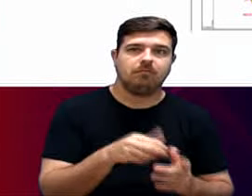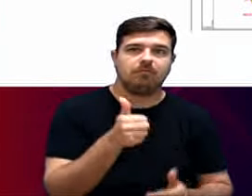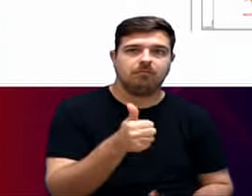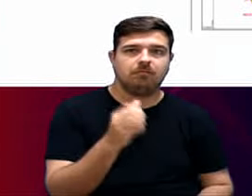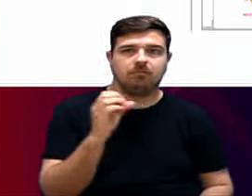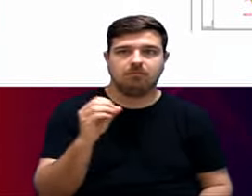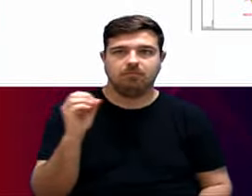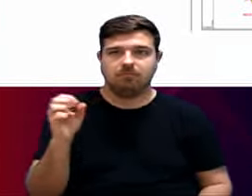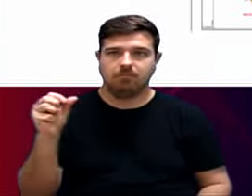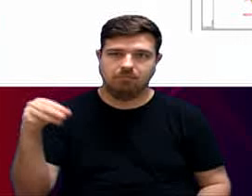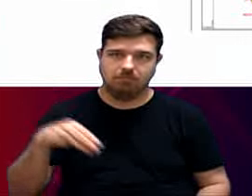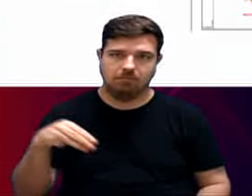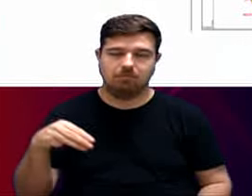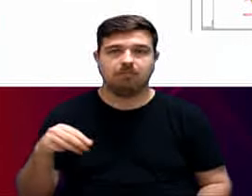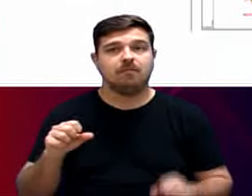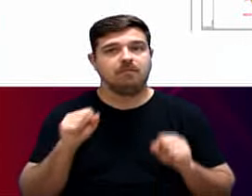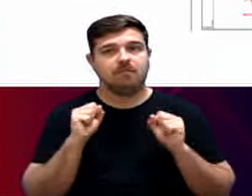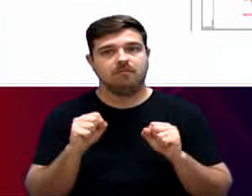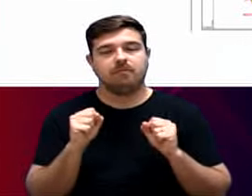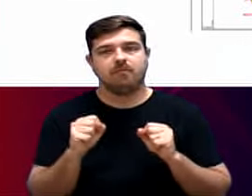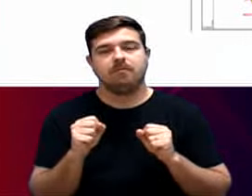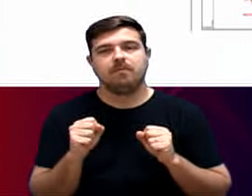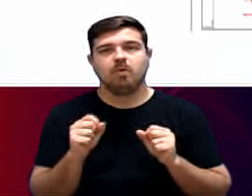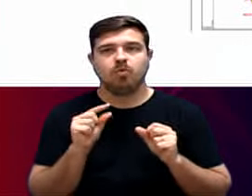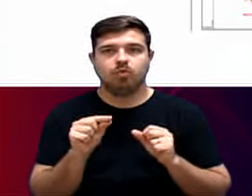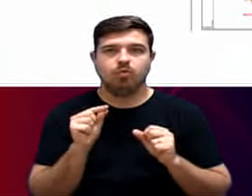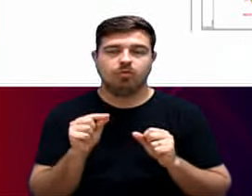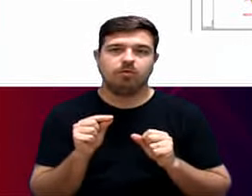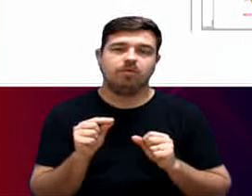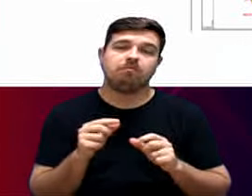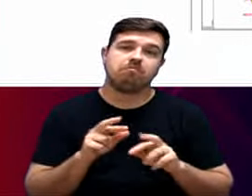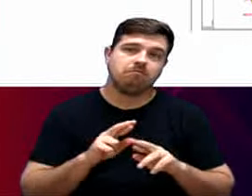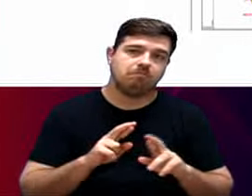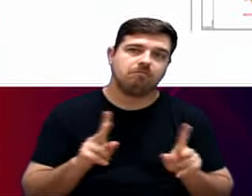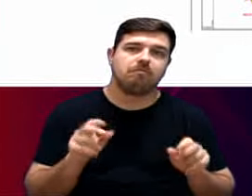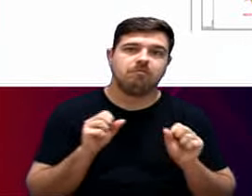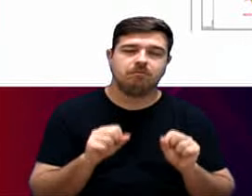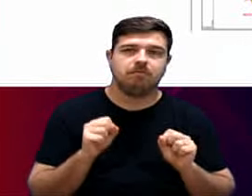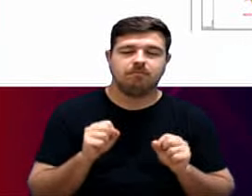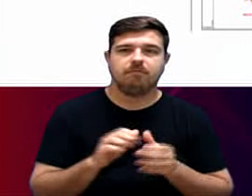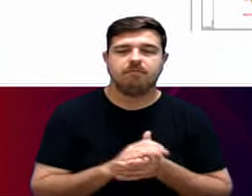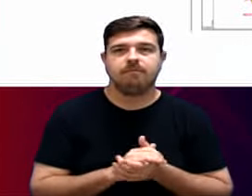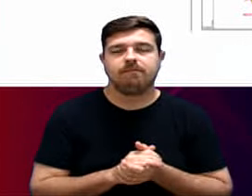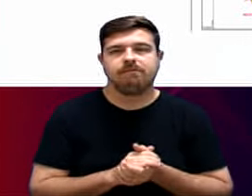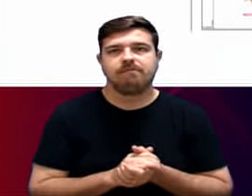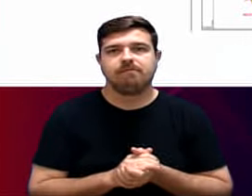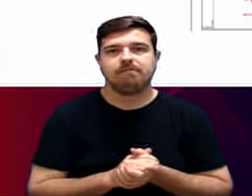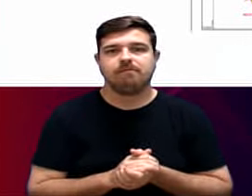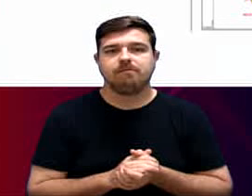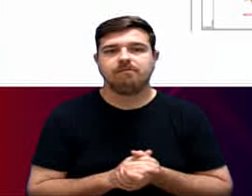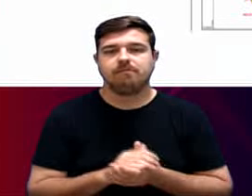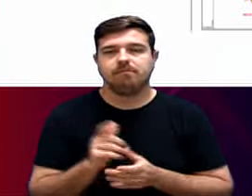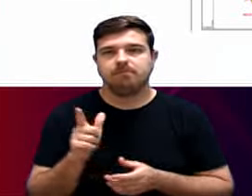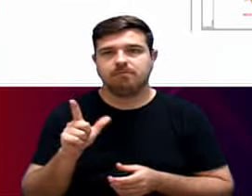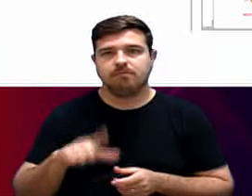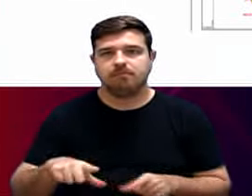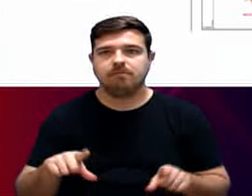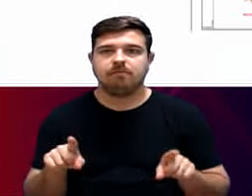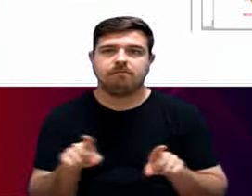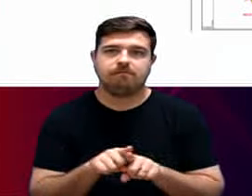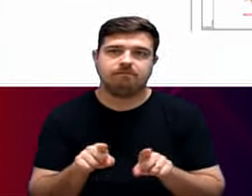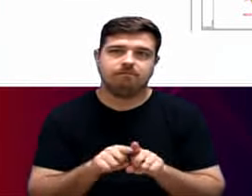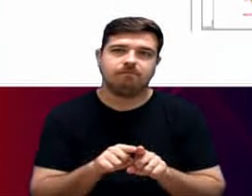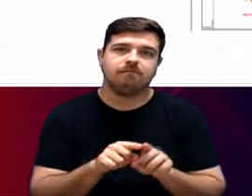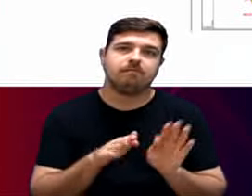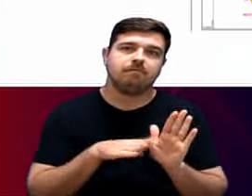possível um um um determinado adensamento e alguma eh taxa com